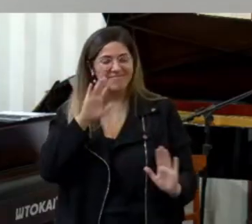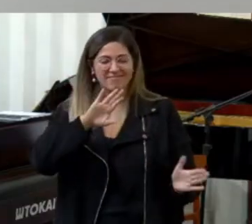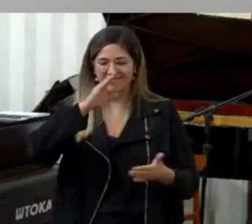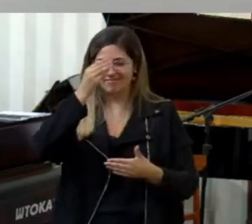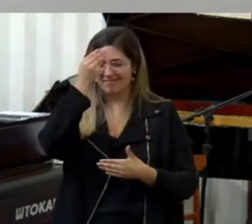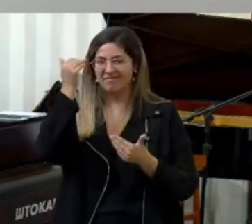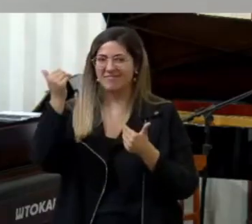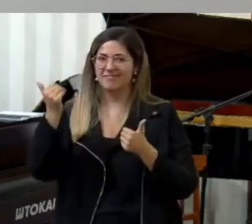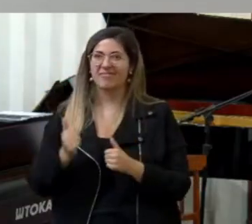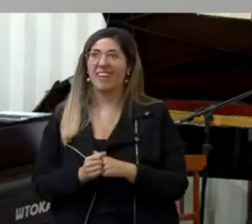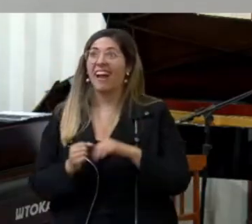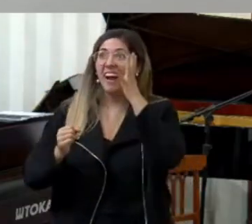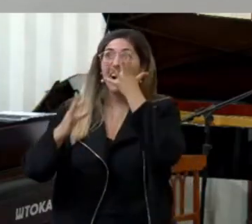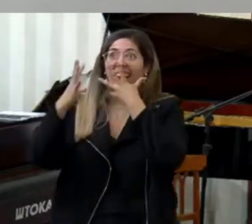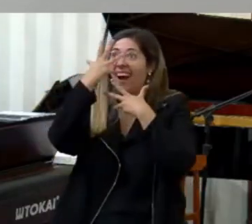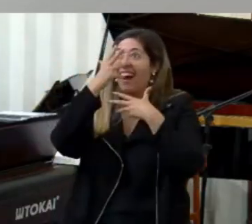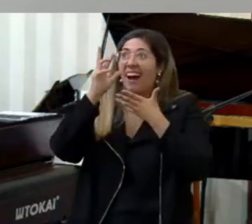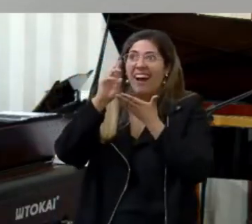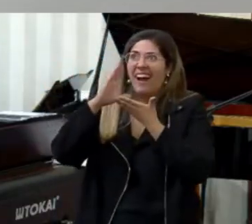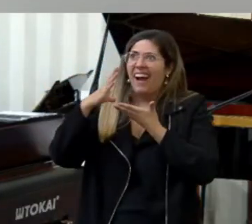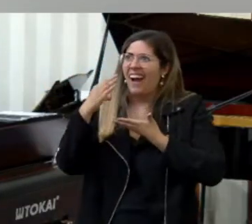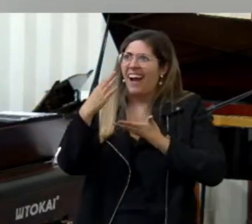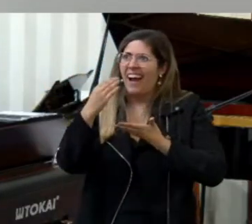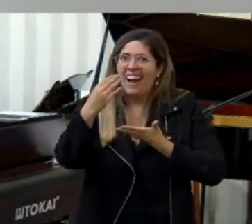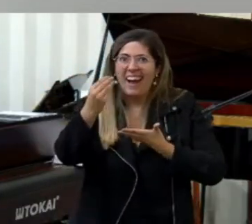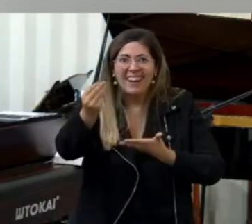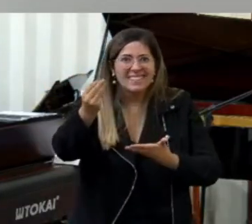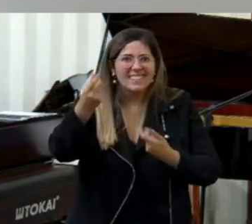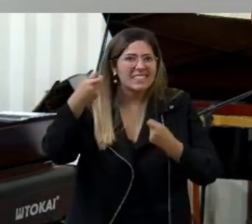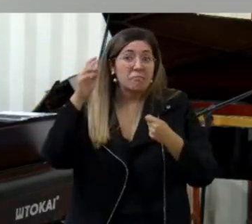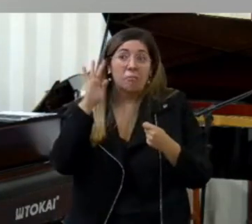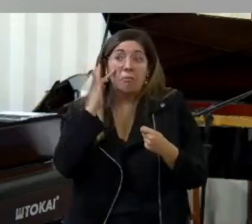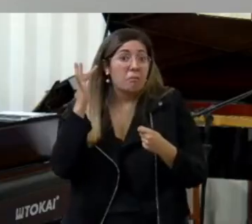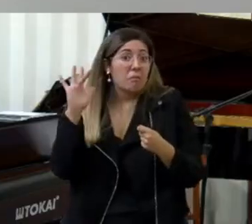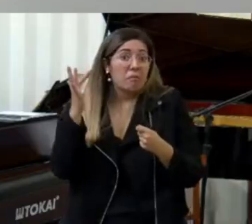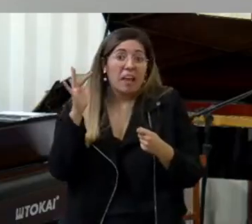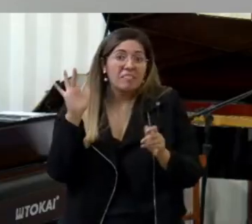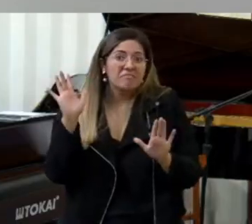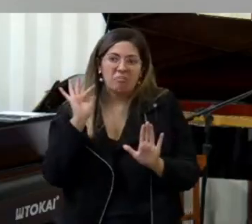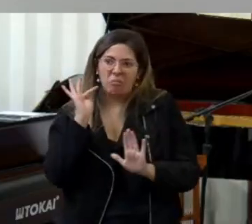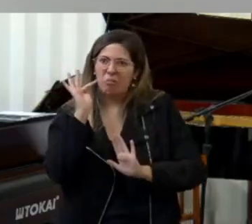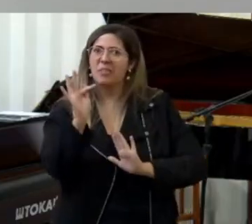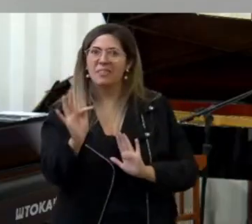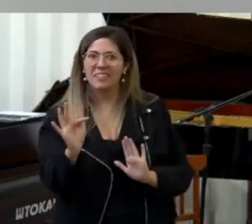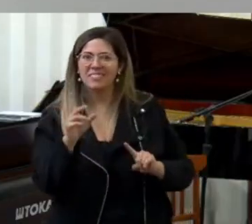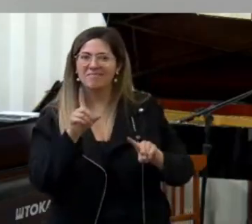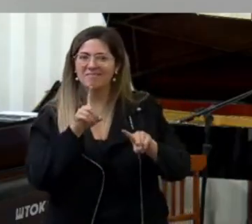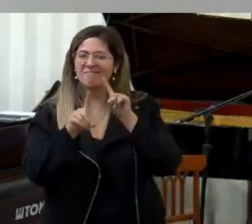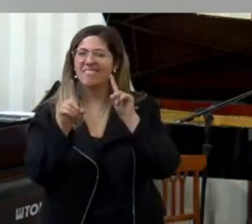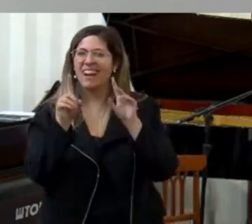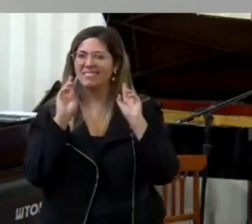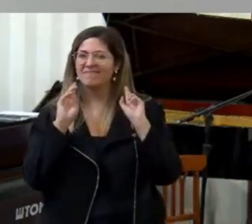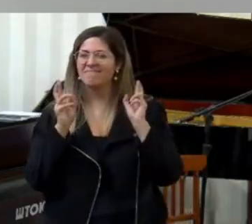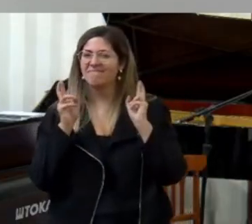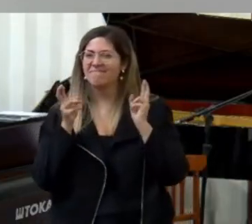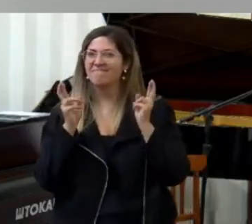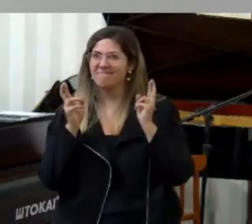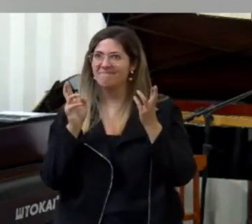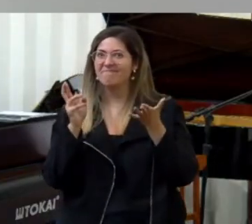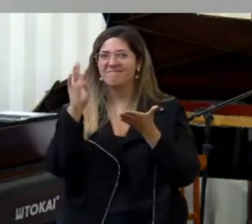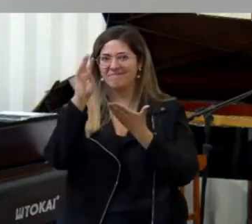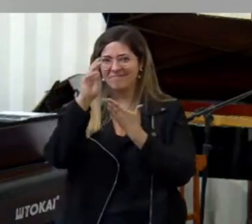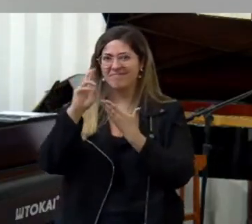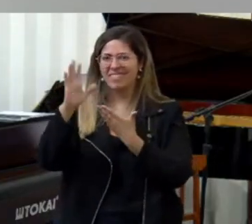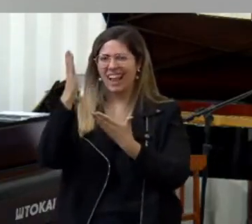alguém contemplar a beleza do que vai receber, né? Ainda não viu, mas já contempla. Ainda não tocou,